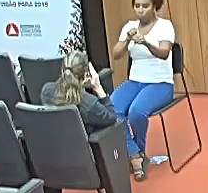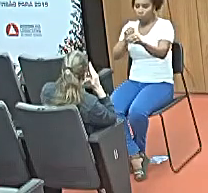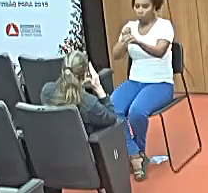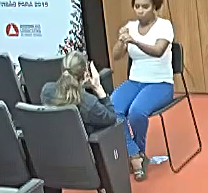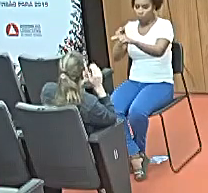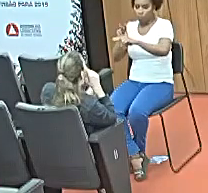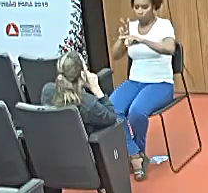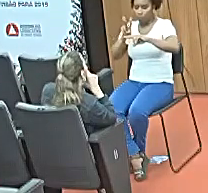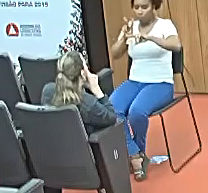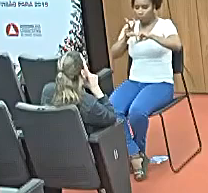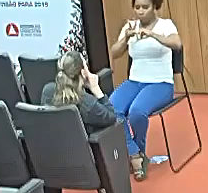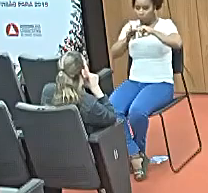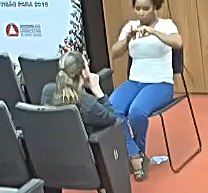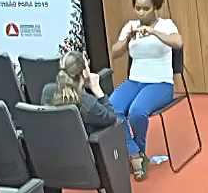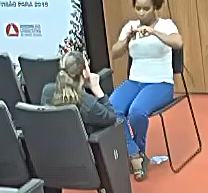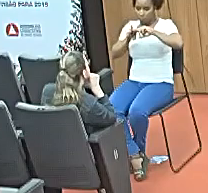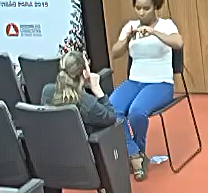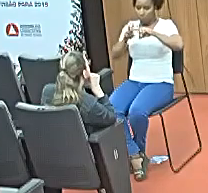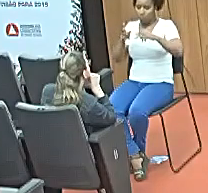helena cunha -